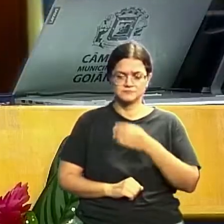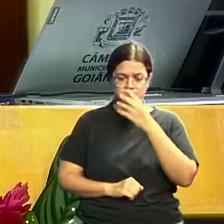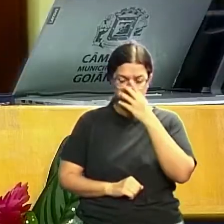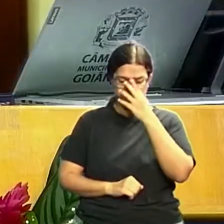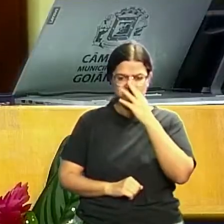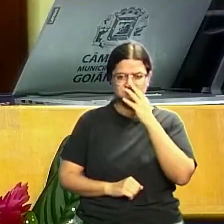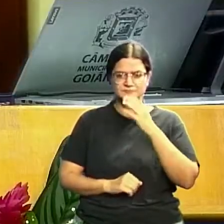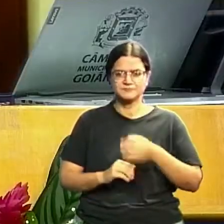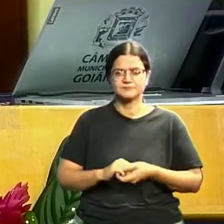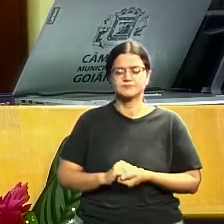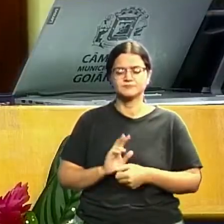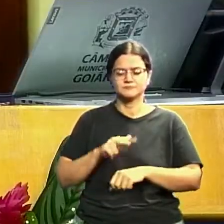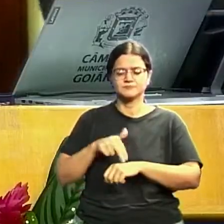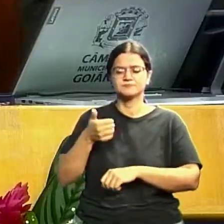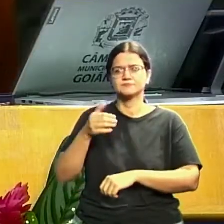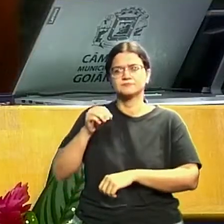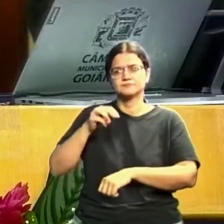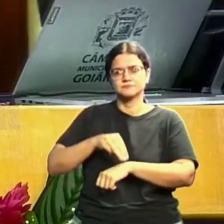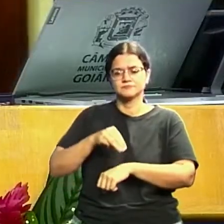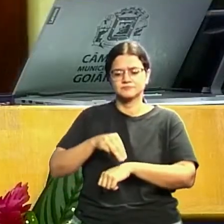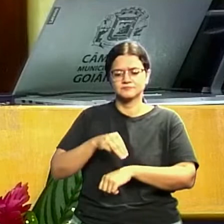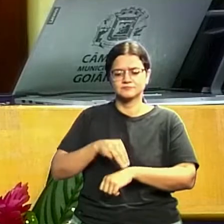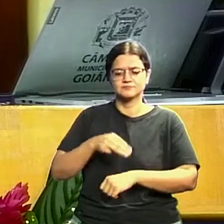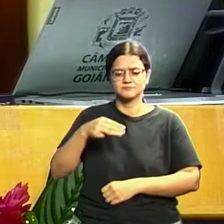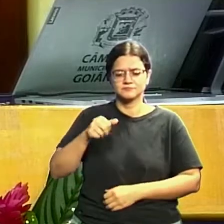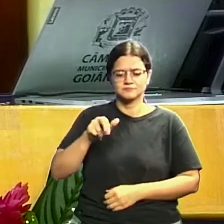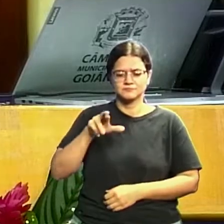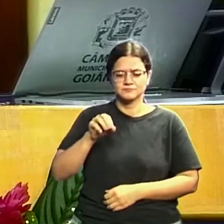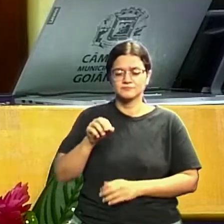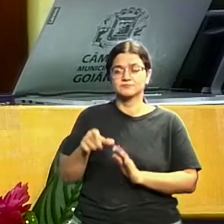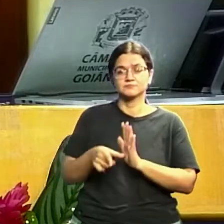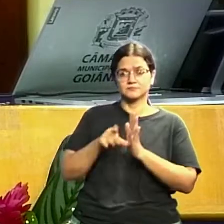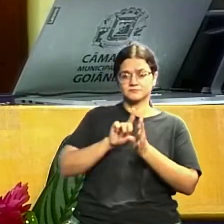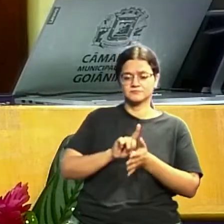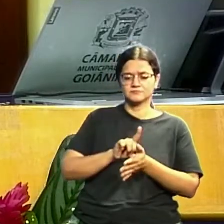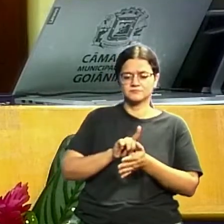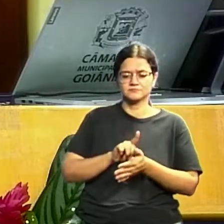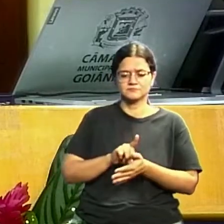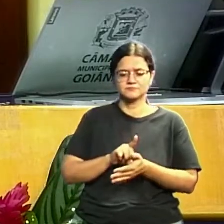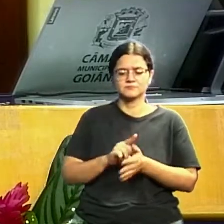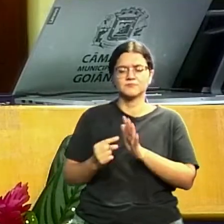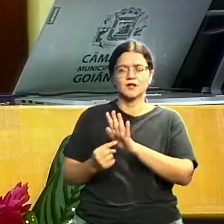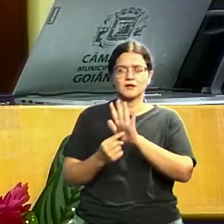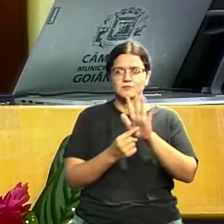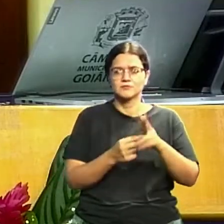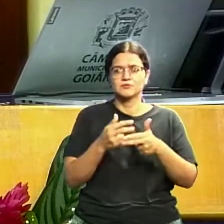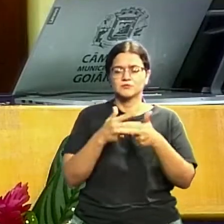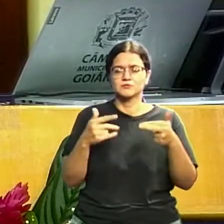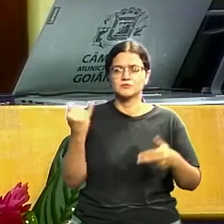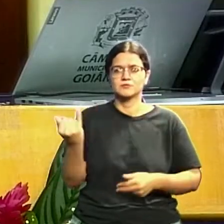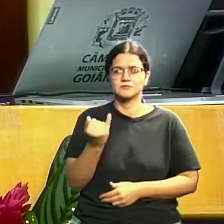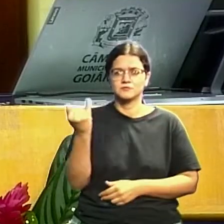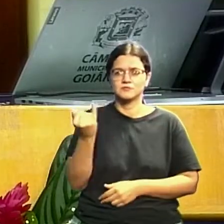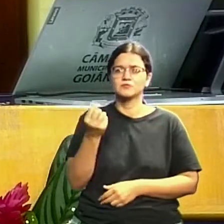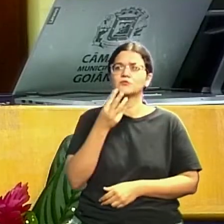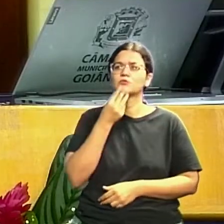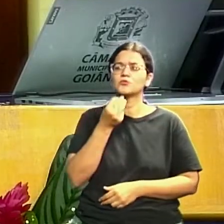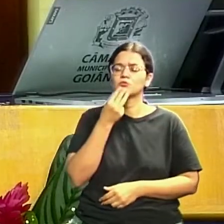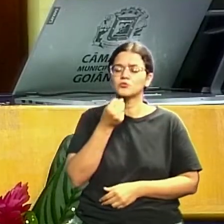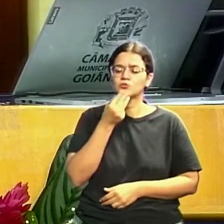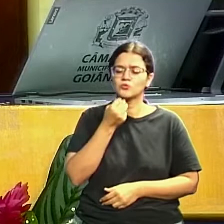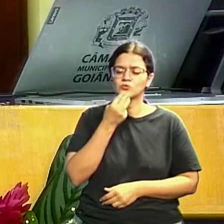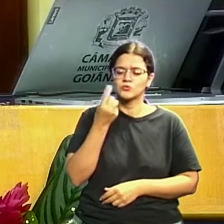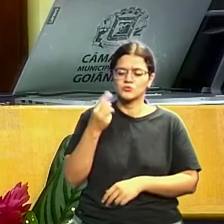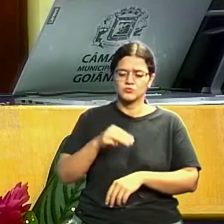Chegou a hora do pequeno expediente para usar a palavra o vereador Mauro Rubem, mas antes, para a apresentação de matérias, o vereador William